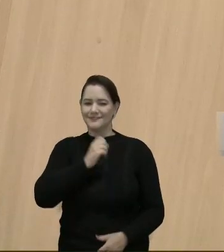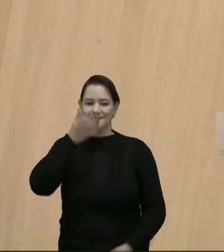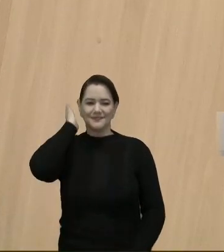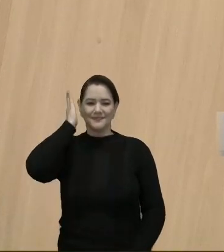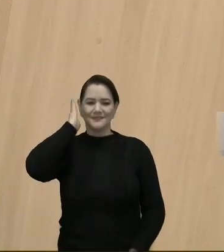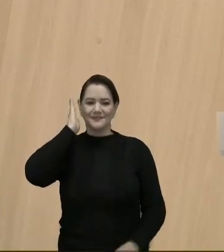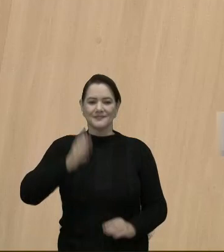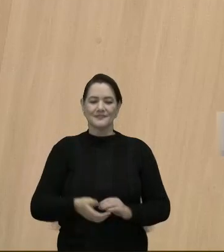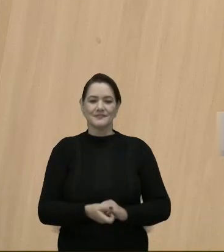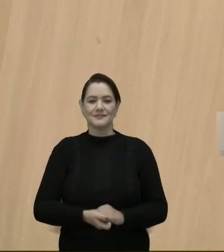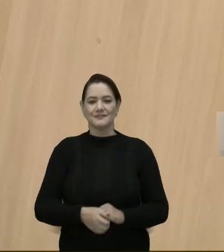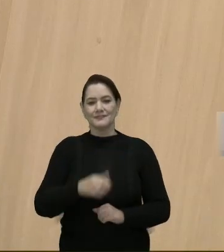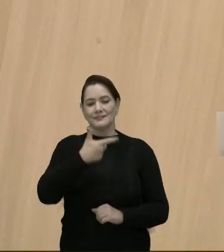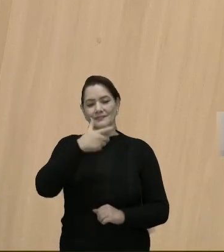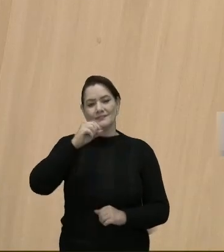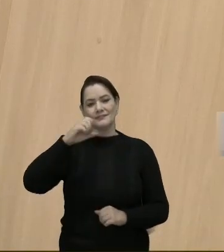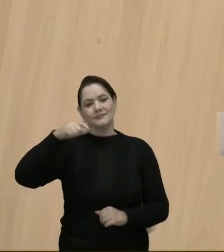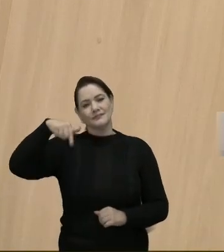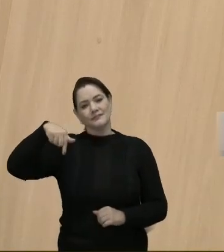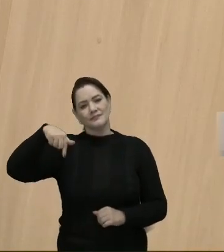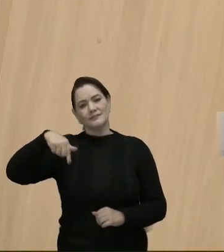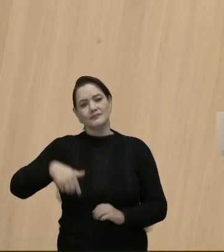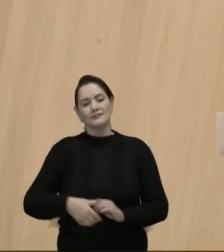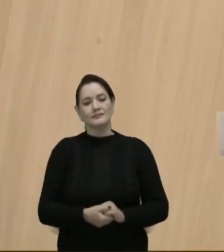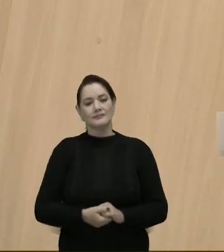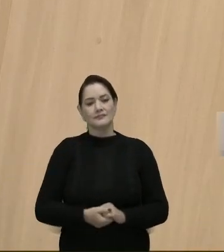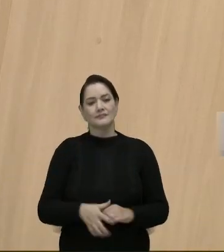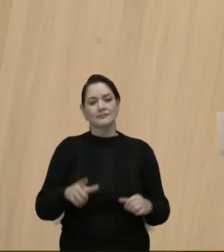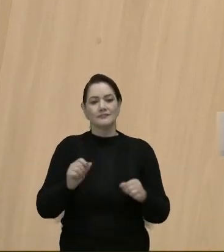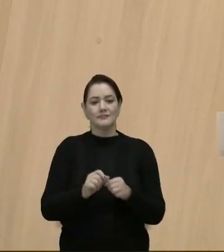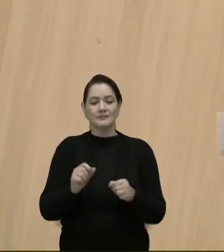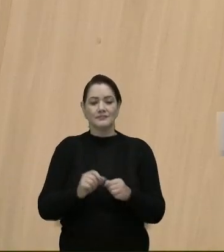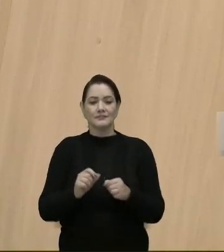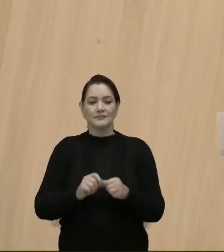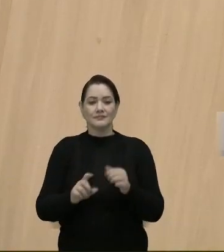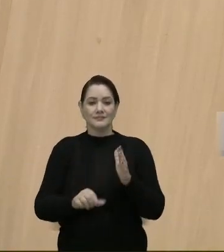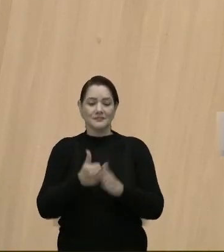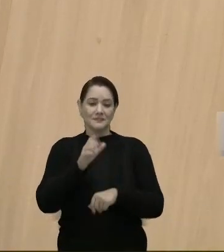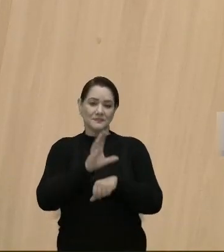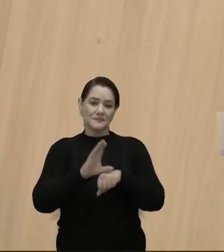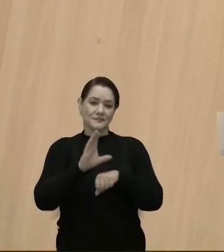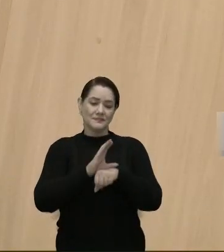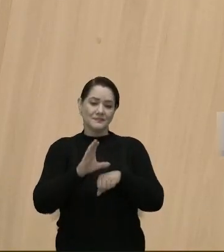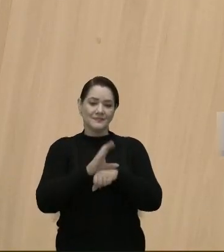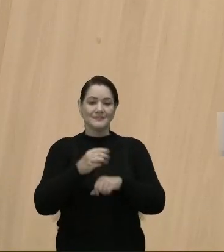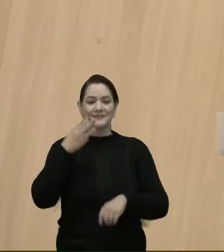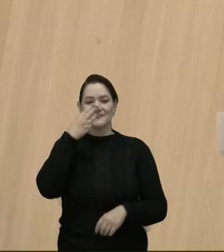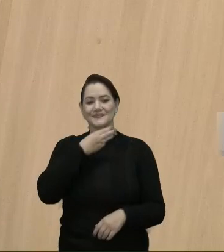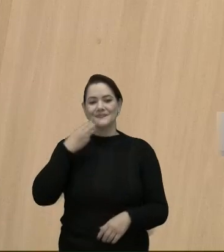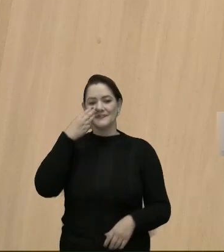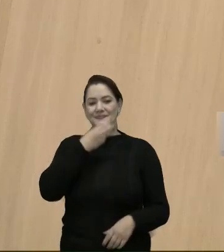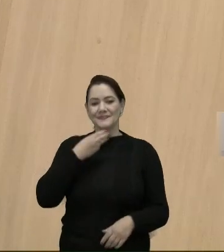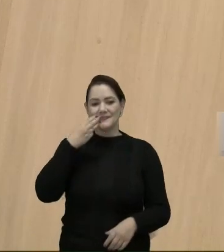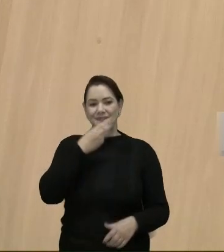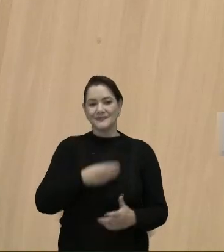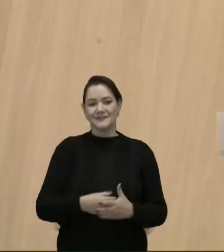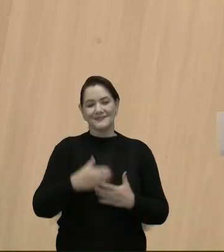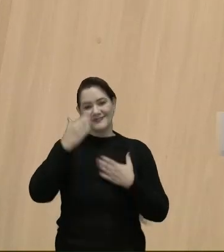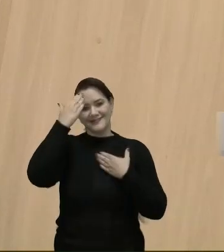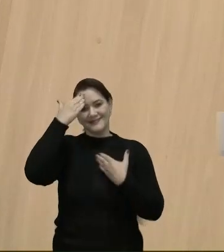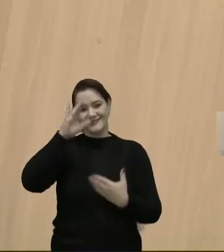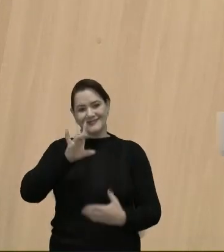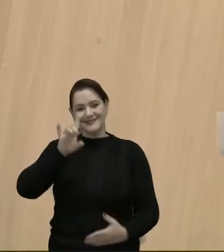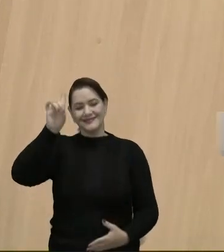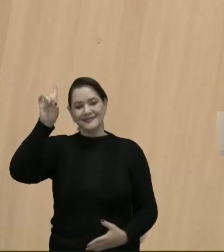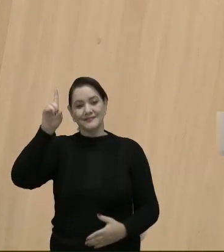e em 2007 eu realizei o meu primeiro curso de confeitaria graças à Escola